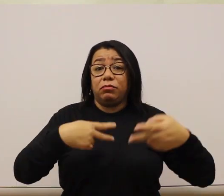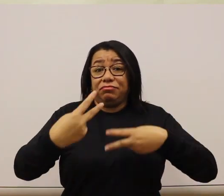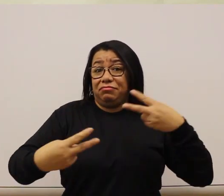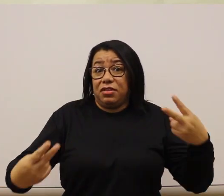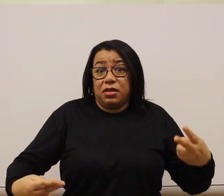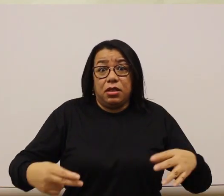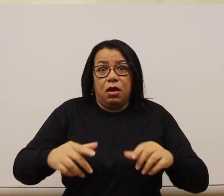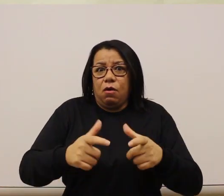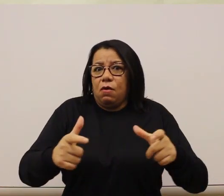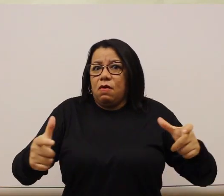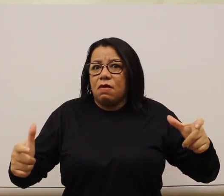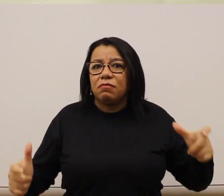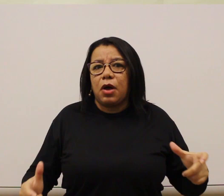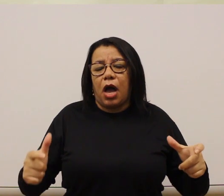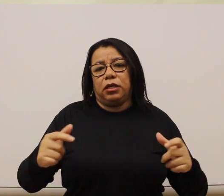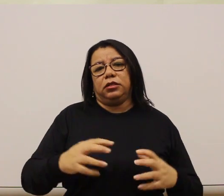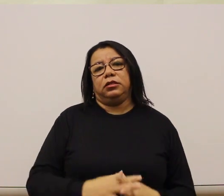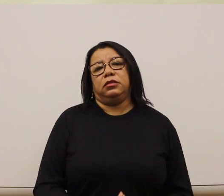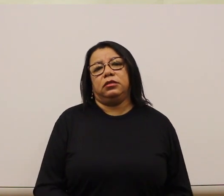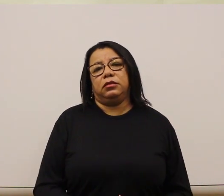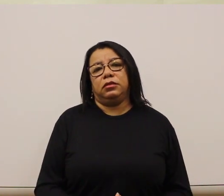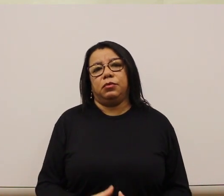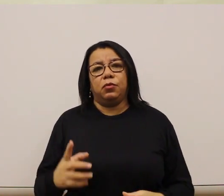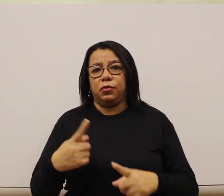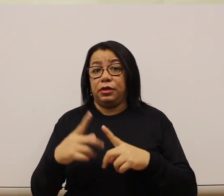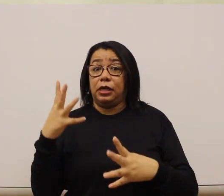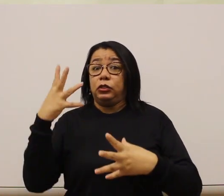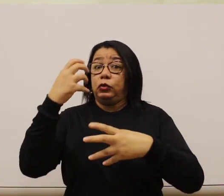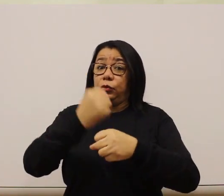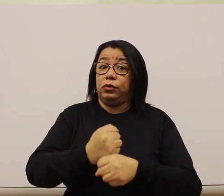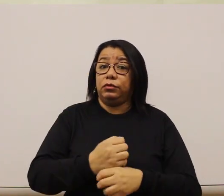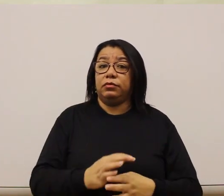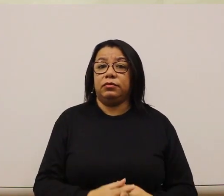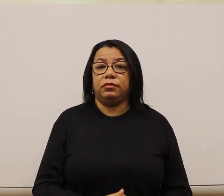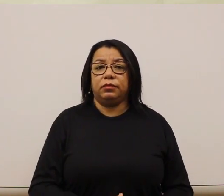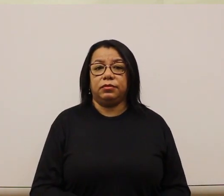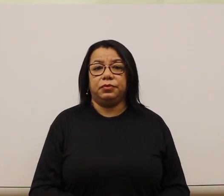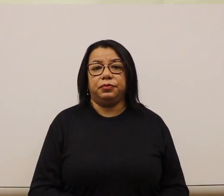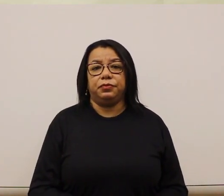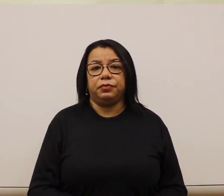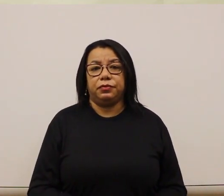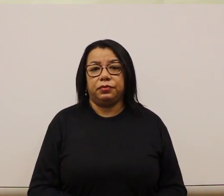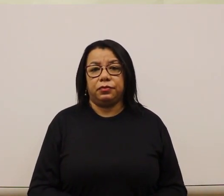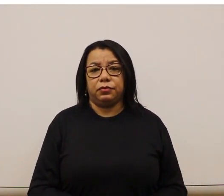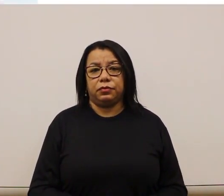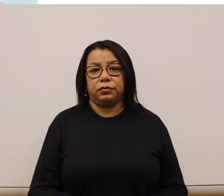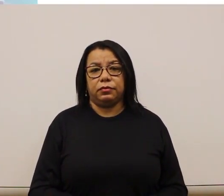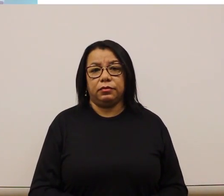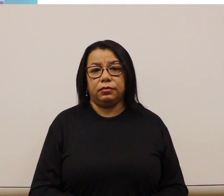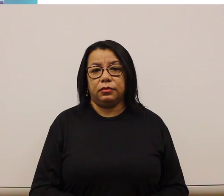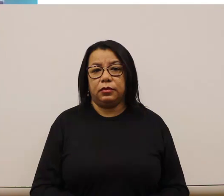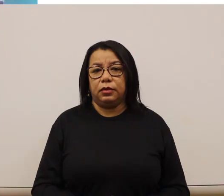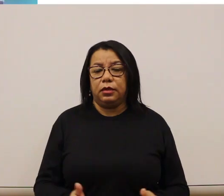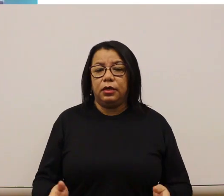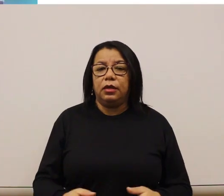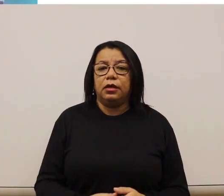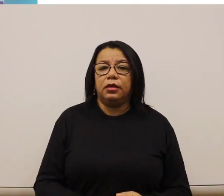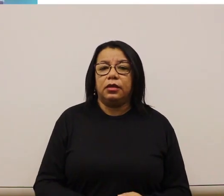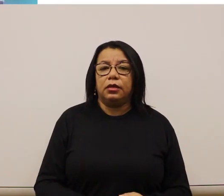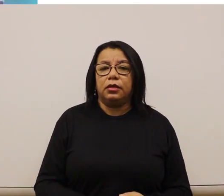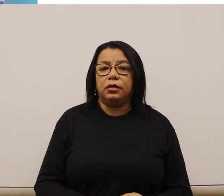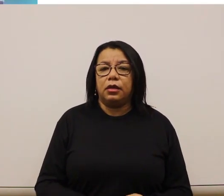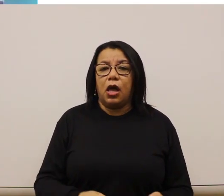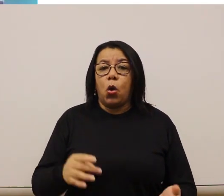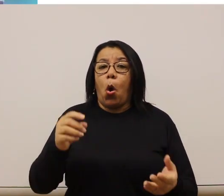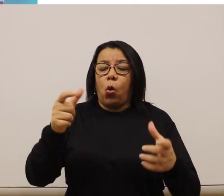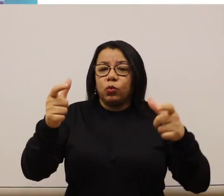letalidade menor, o que não deixa de gerar números grandes devido ao total de infectados. Regrava a frase, de uma taxa. Apesar